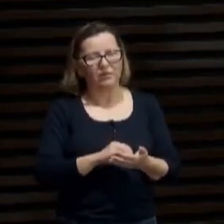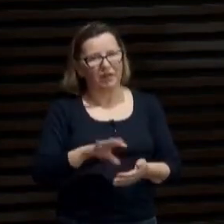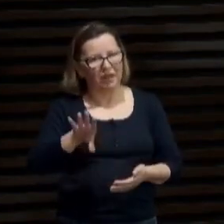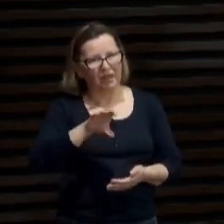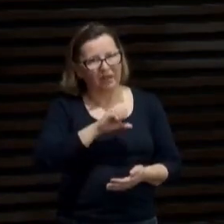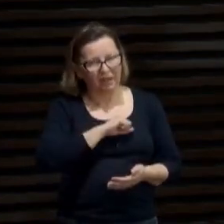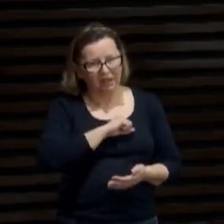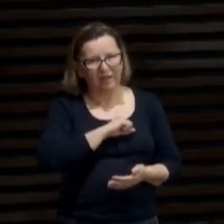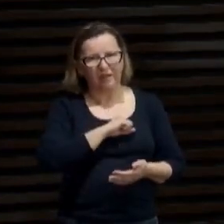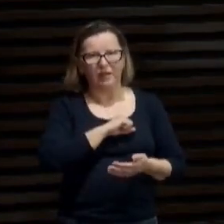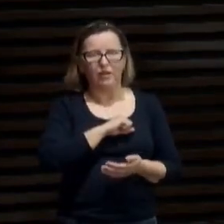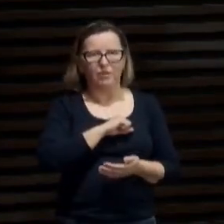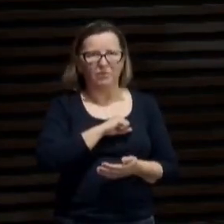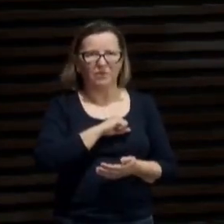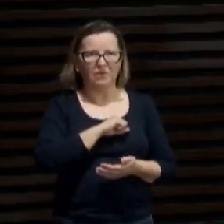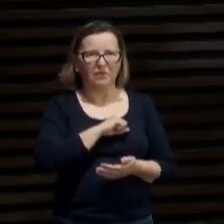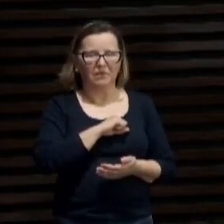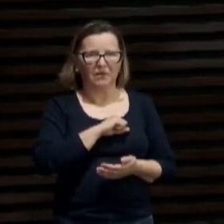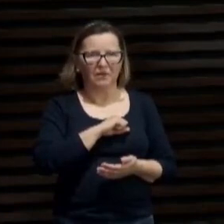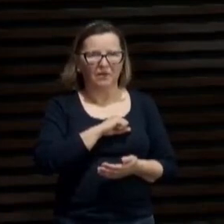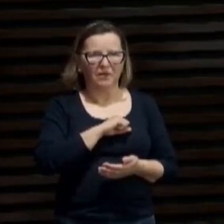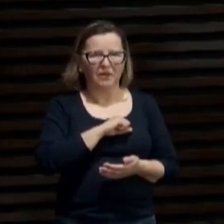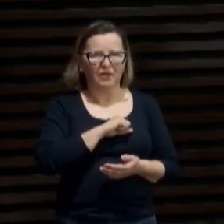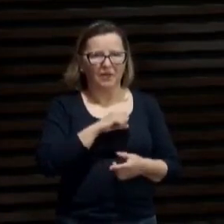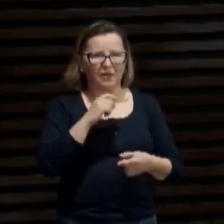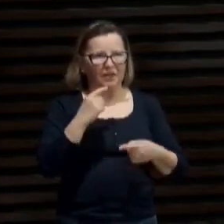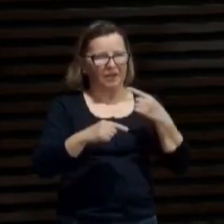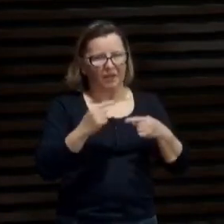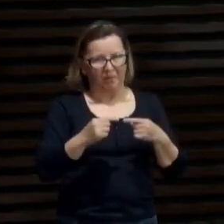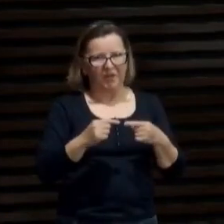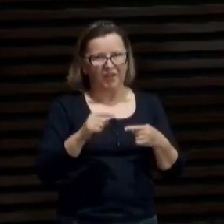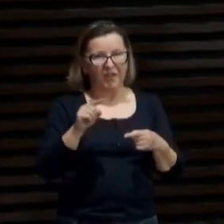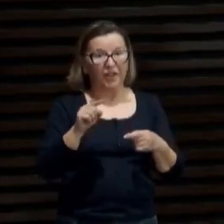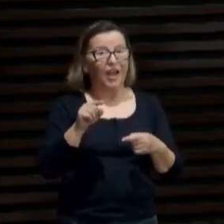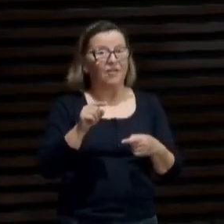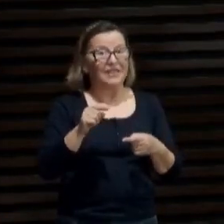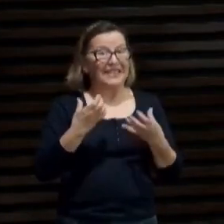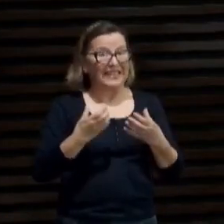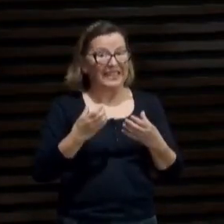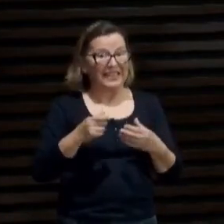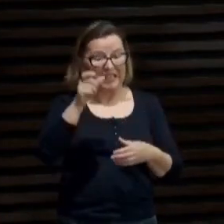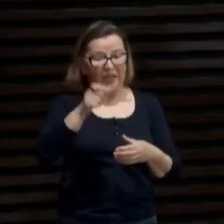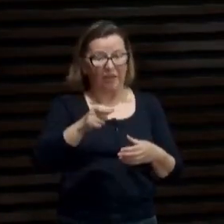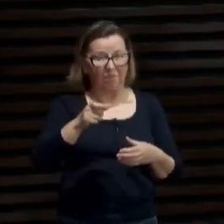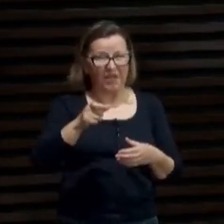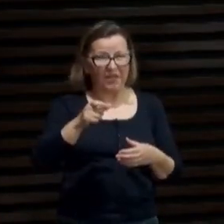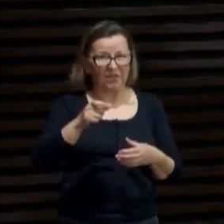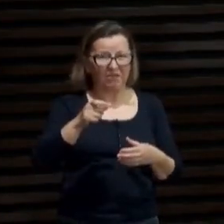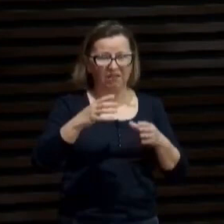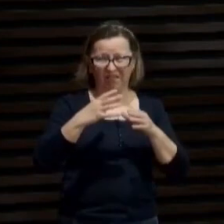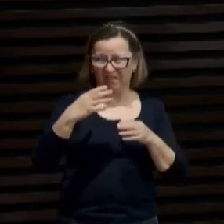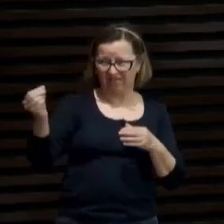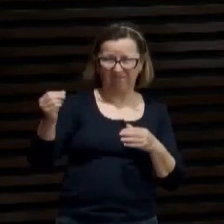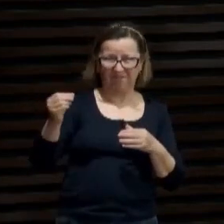quer conviver. Você quer que ele vá lá para o Japão e você fica aqui. Só que é a pessoa que você mais convive. Porque você acorda e ele está lá com